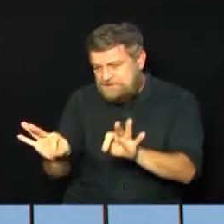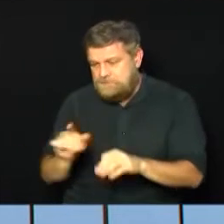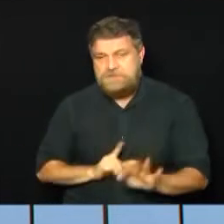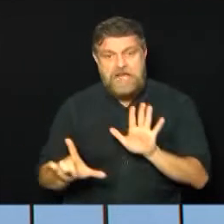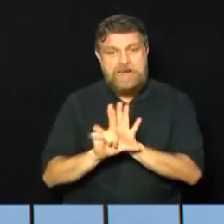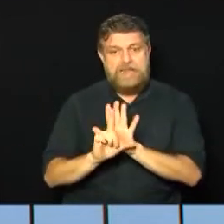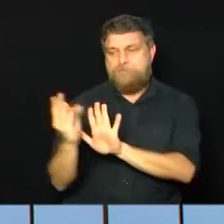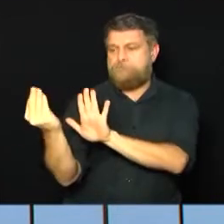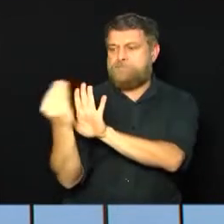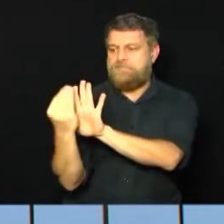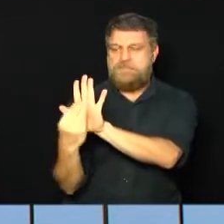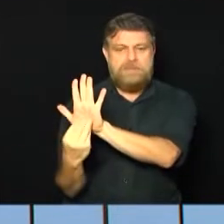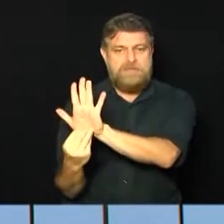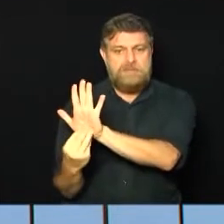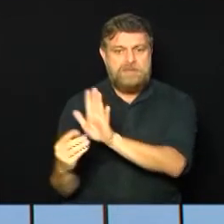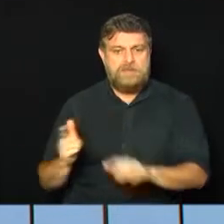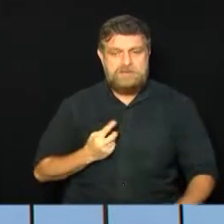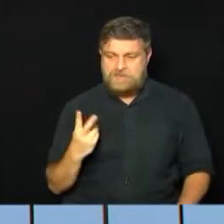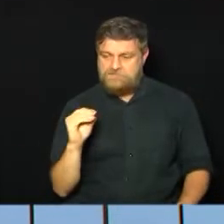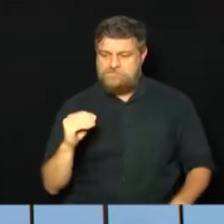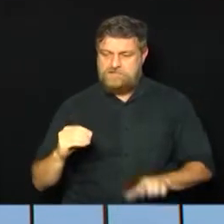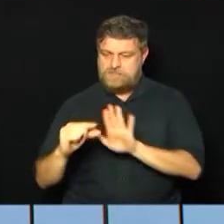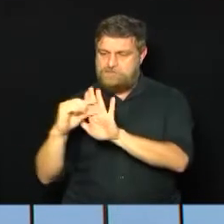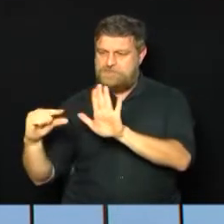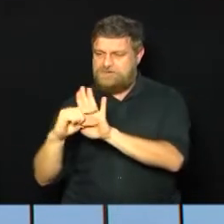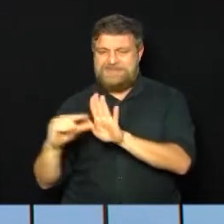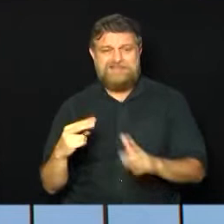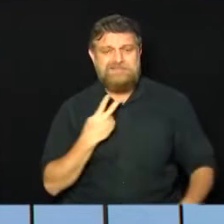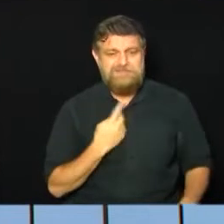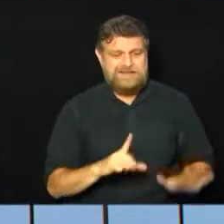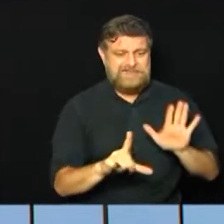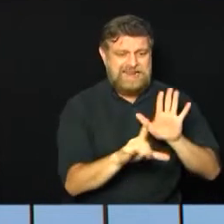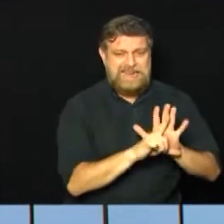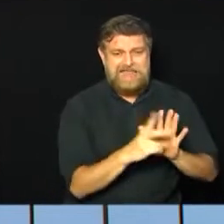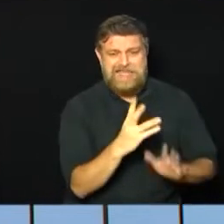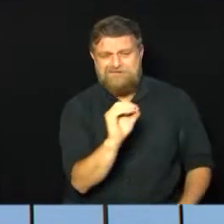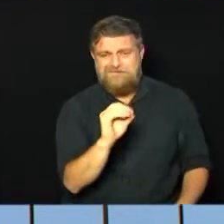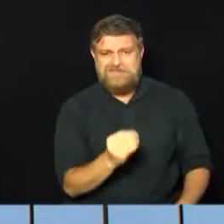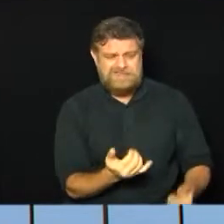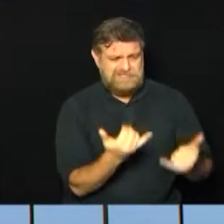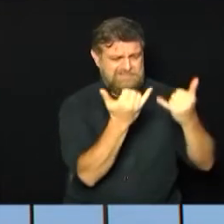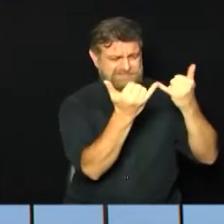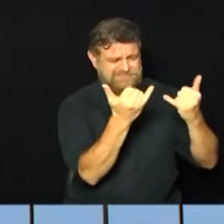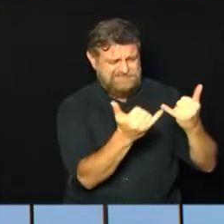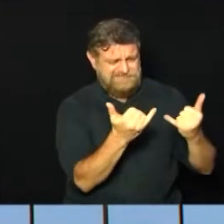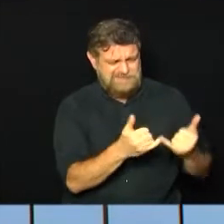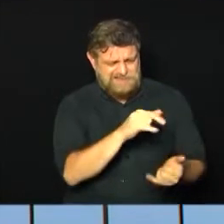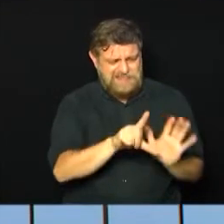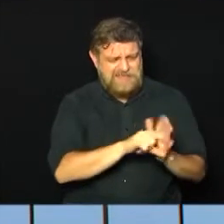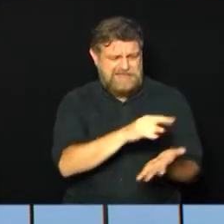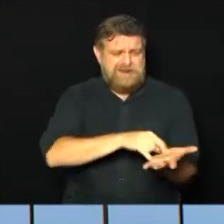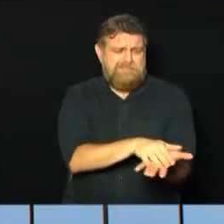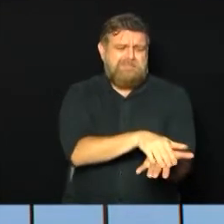aqui. Ela tem 20 itens e não 20 leis. E condensa numa só. Então, é mais um passo no sentido